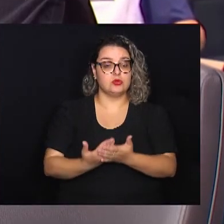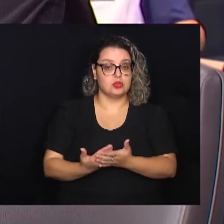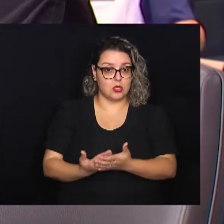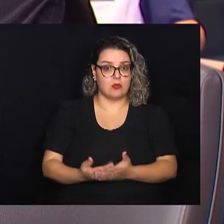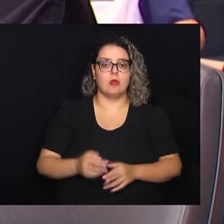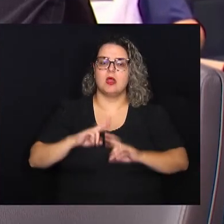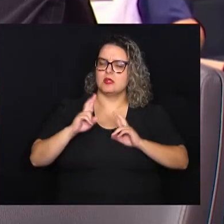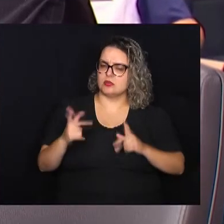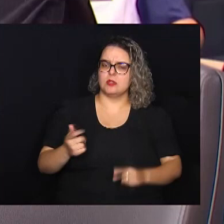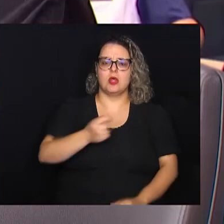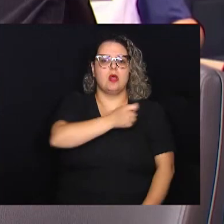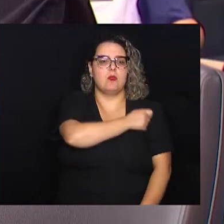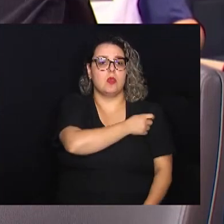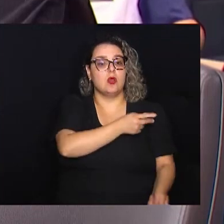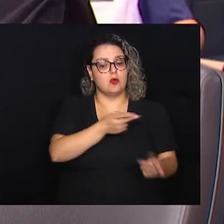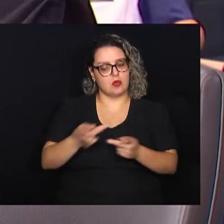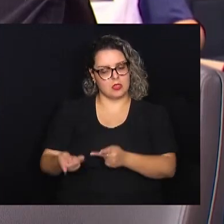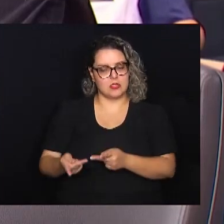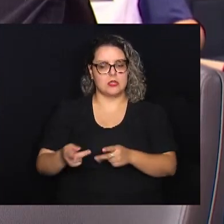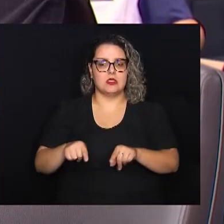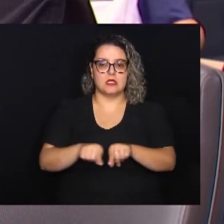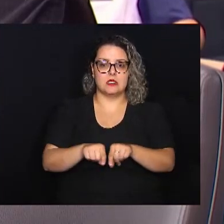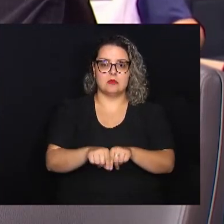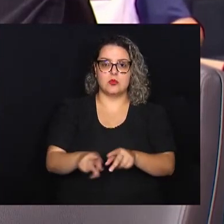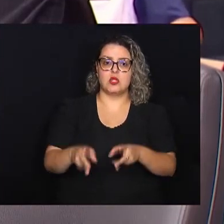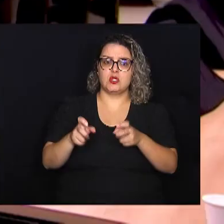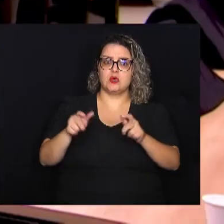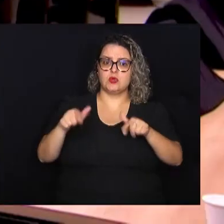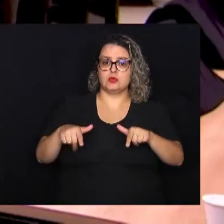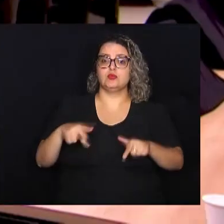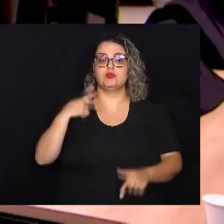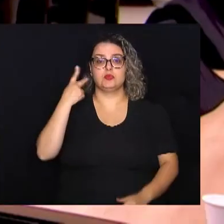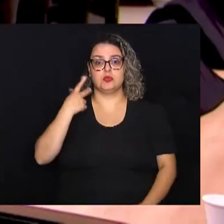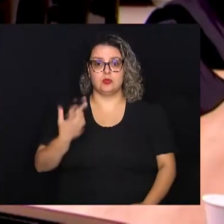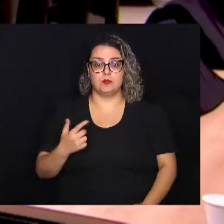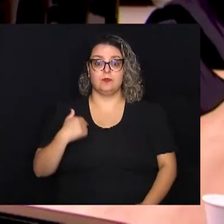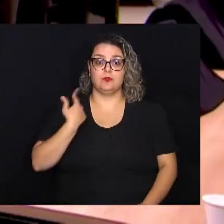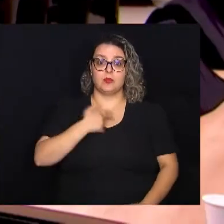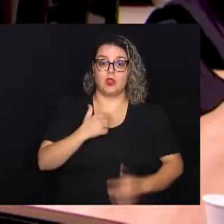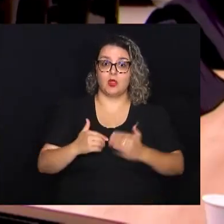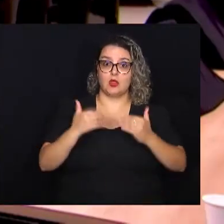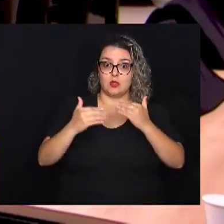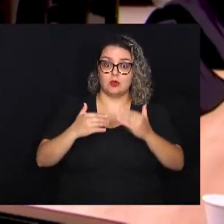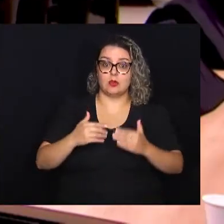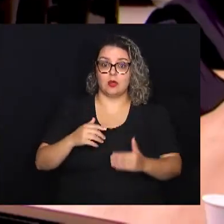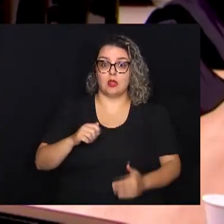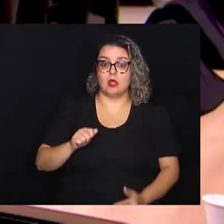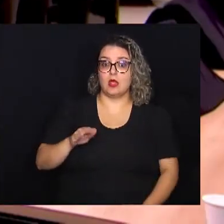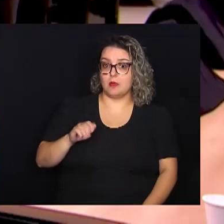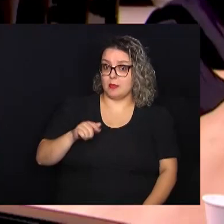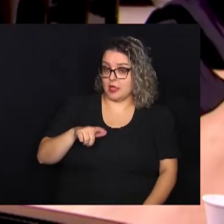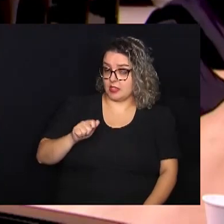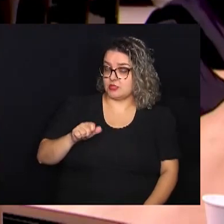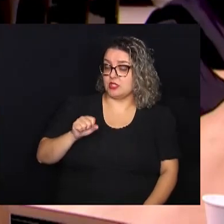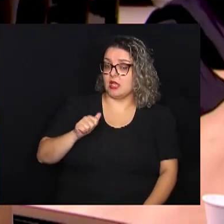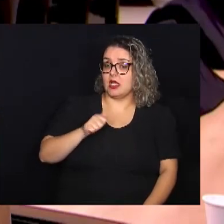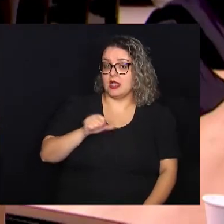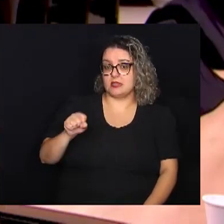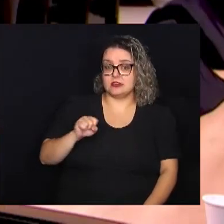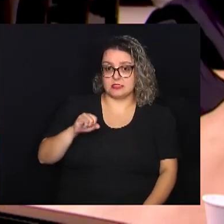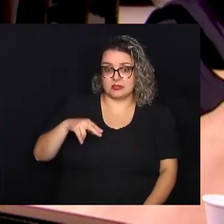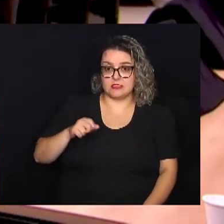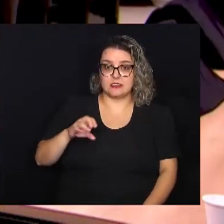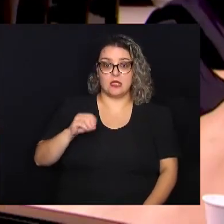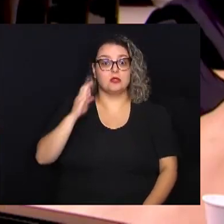aluno que participa da visita e se depara com o ambiente parlamentar nada da gente entendeu as demandas do bairro da região